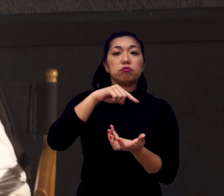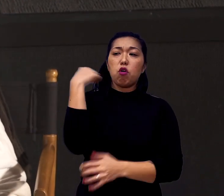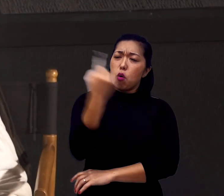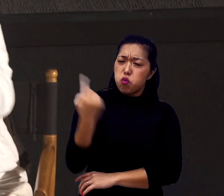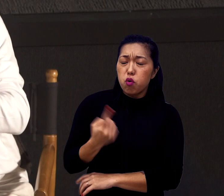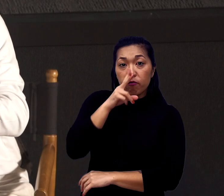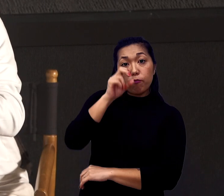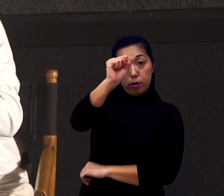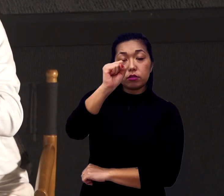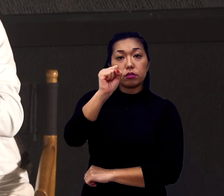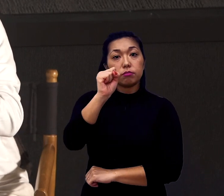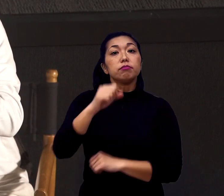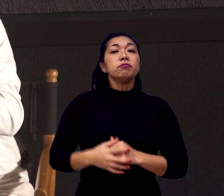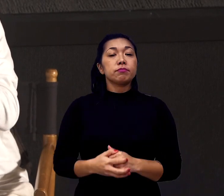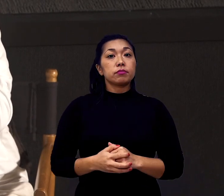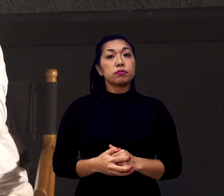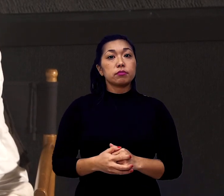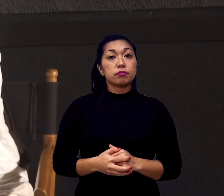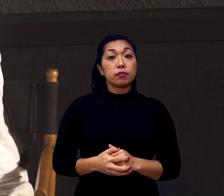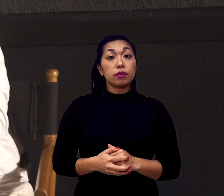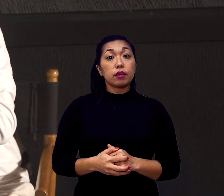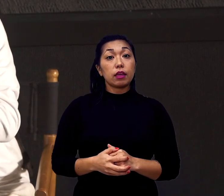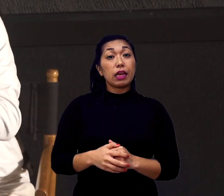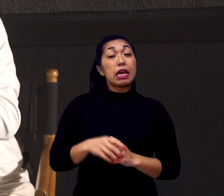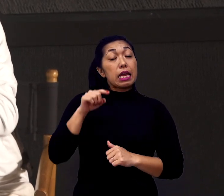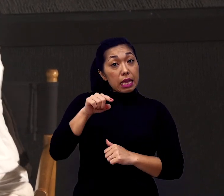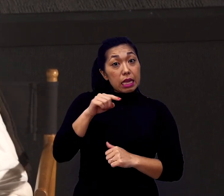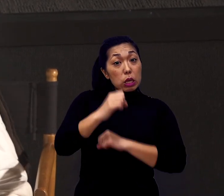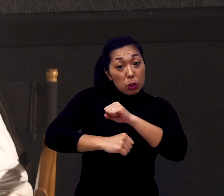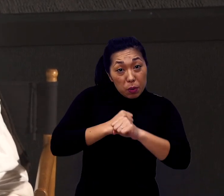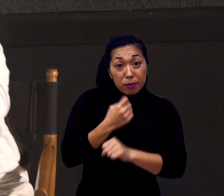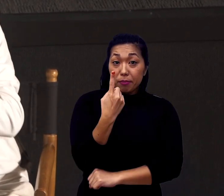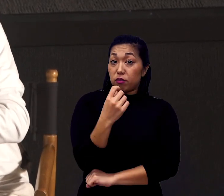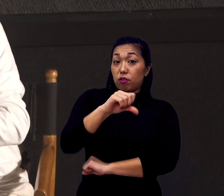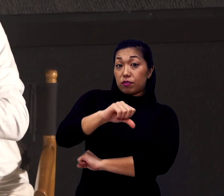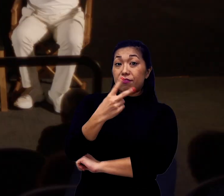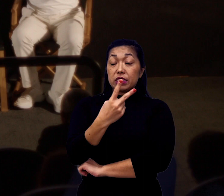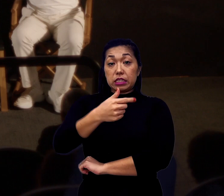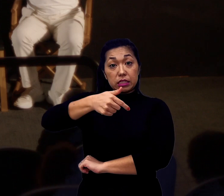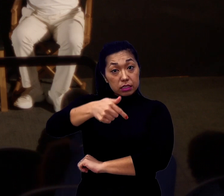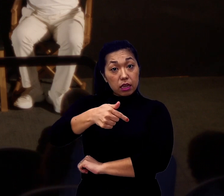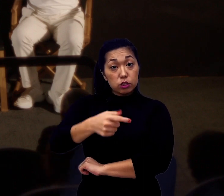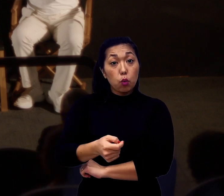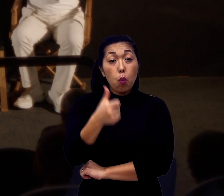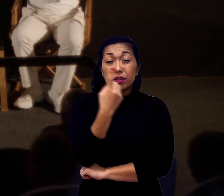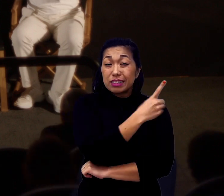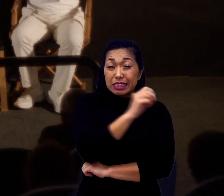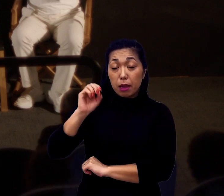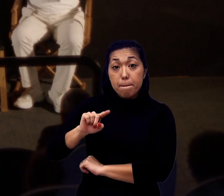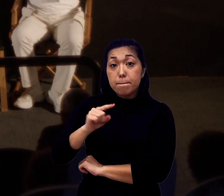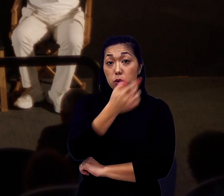Tudo isso previsível, e em 1927, essa mesma região, quase 100 mil